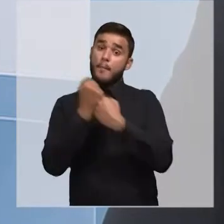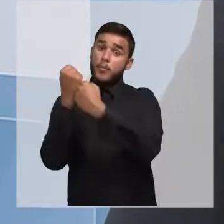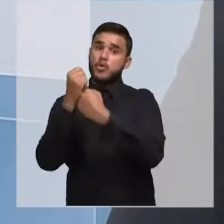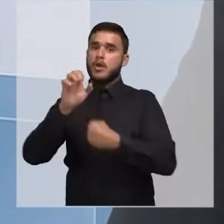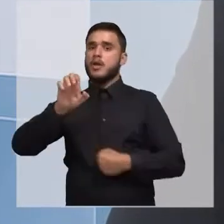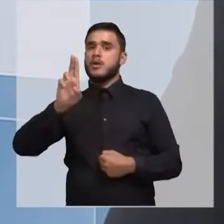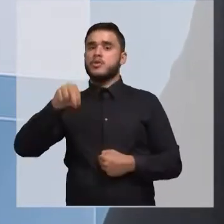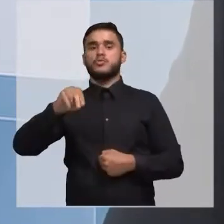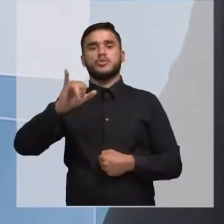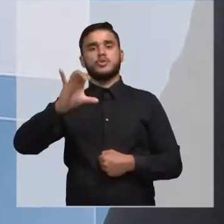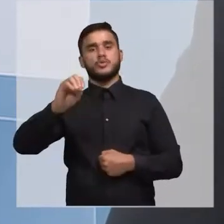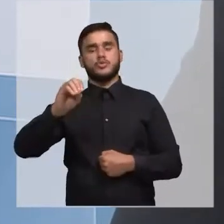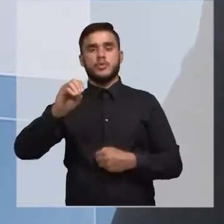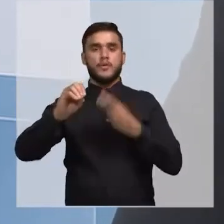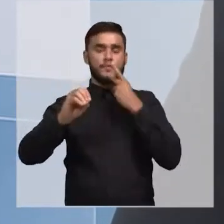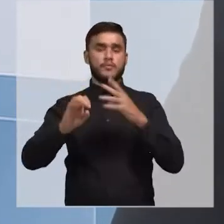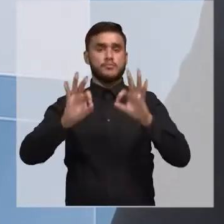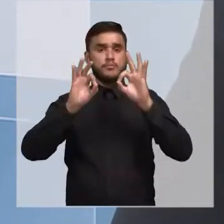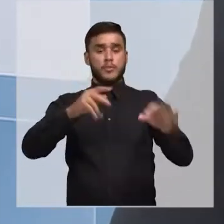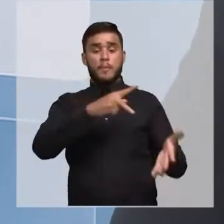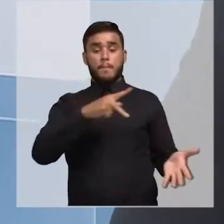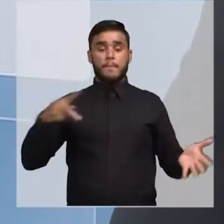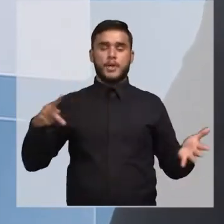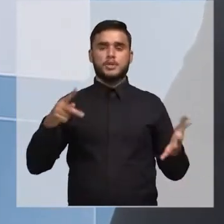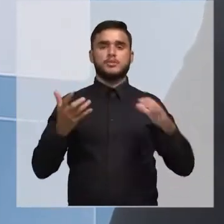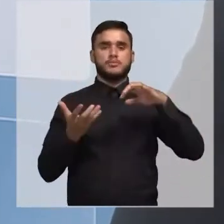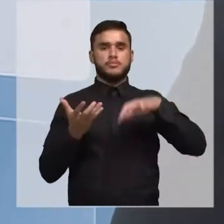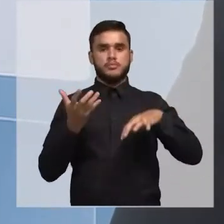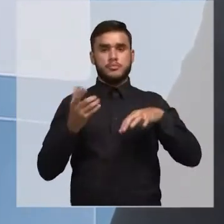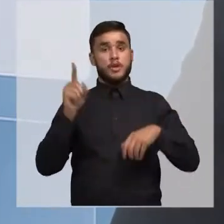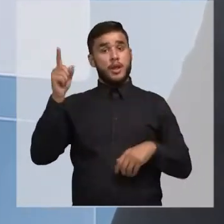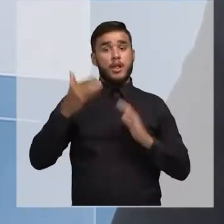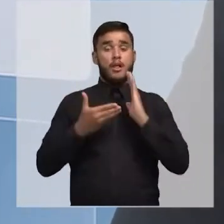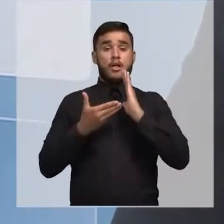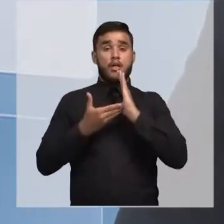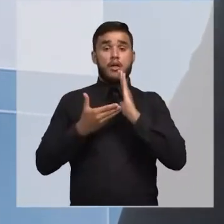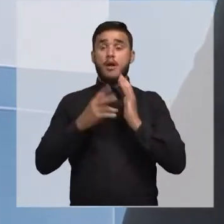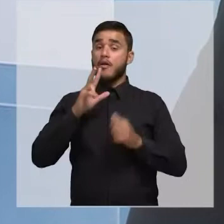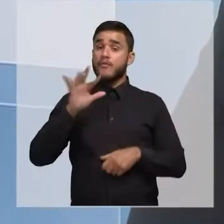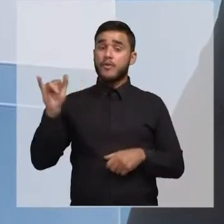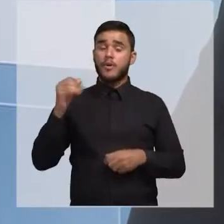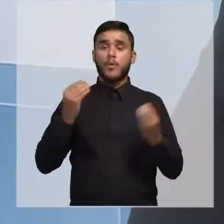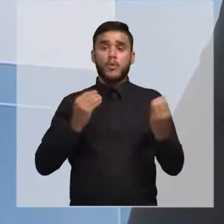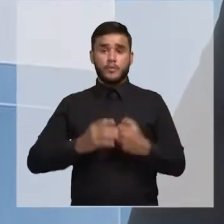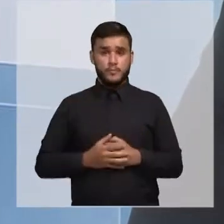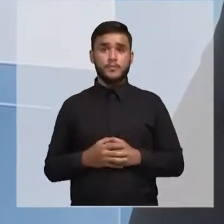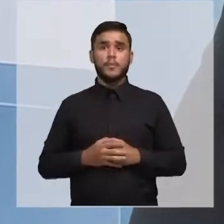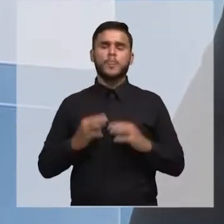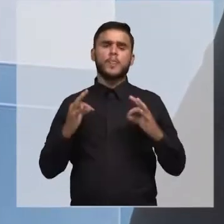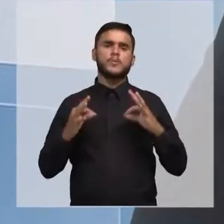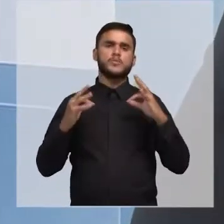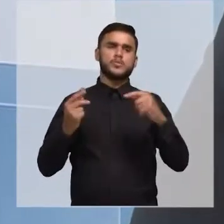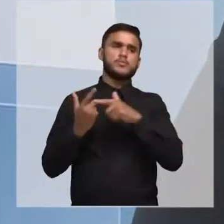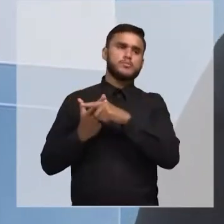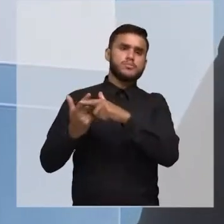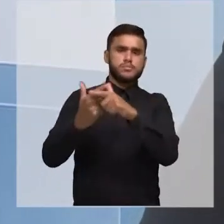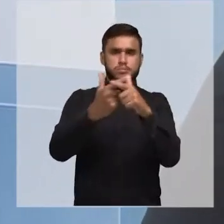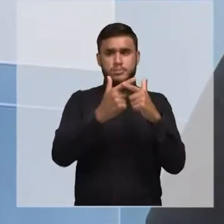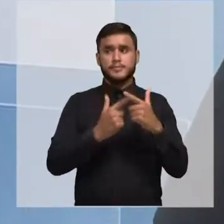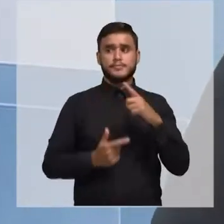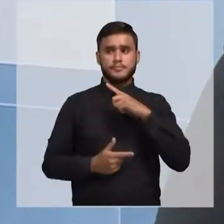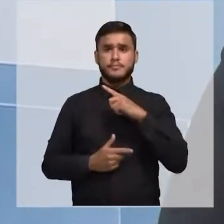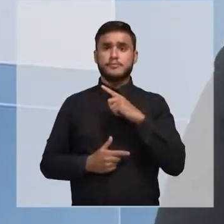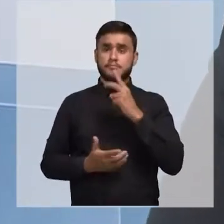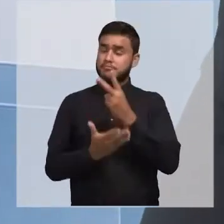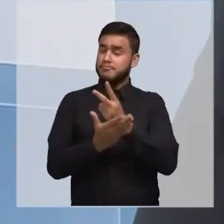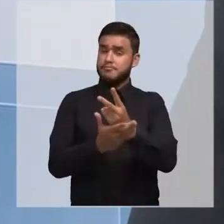à posição de presidente do Congresso. E como presidente do Congresso, a força para destravar os convênios era muito maior e realmente aconteceu. Nem